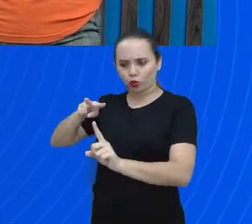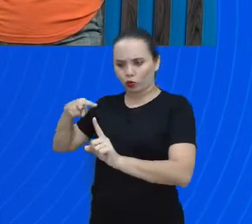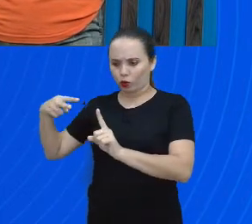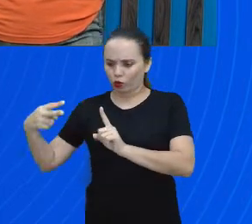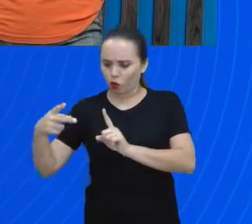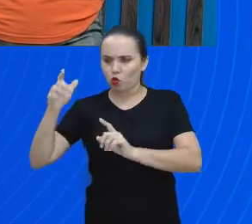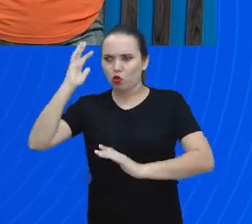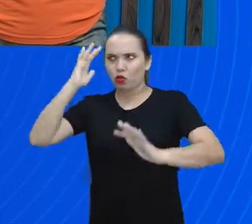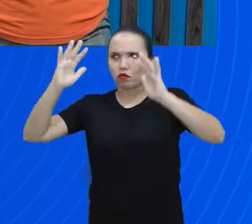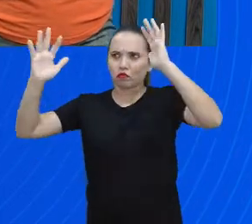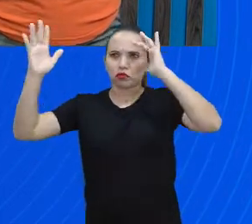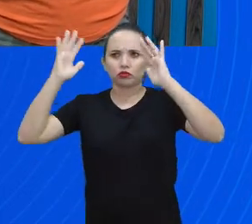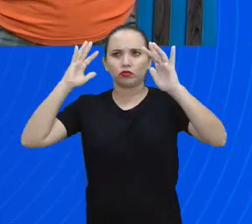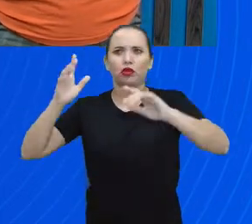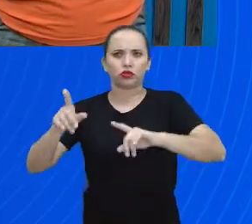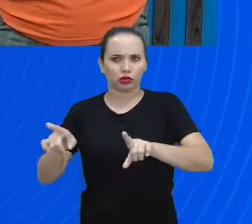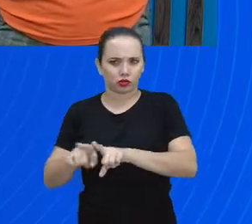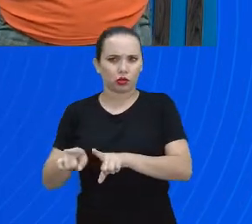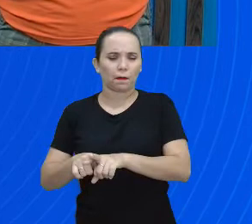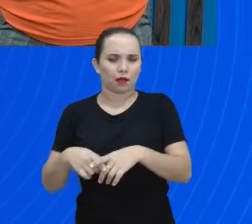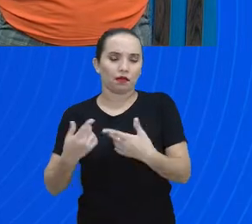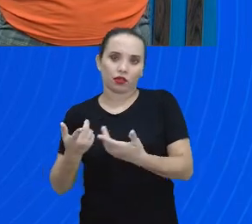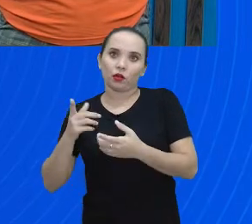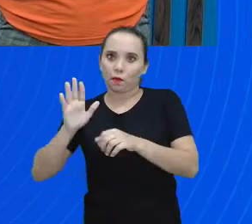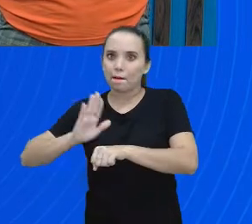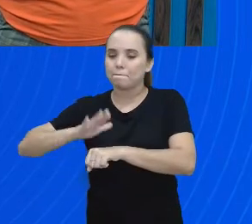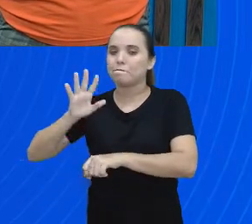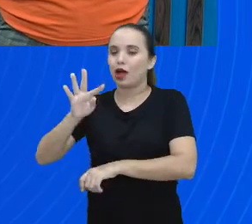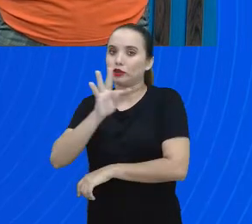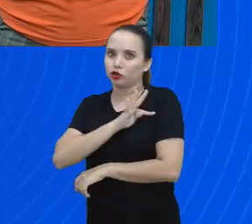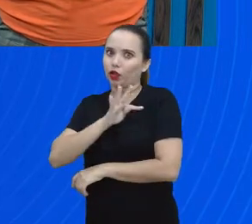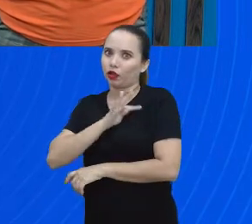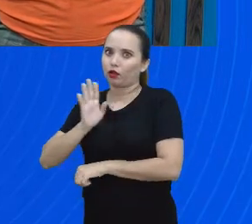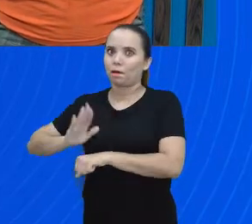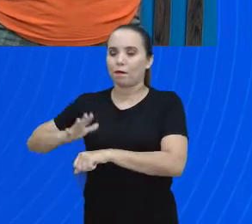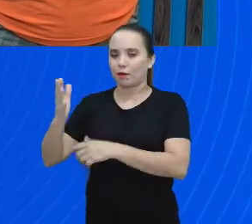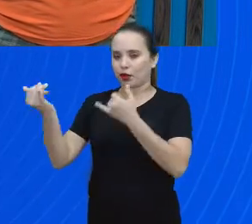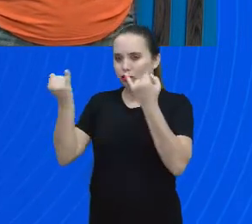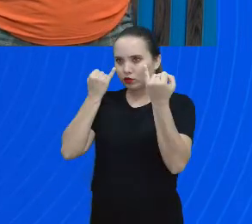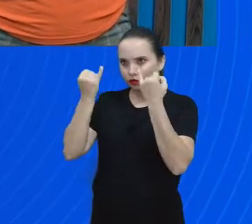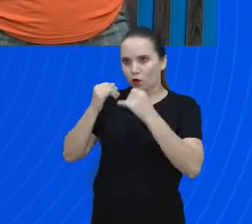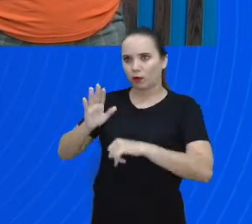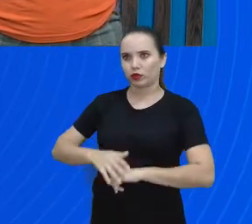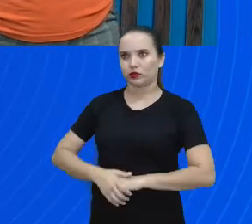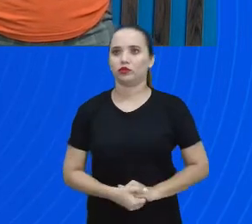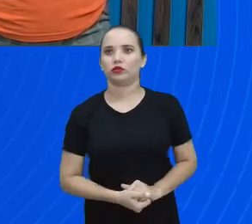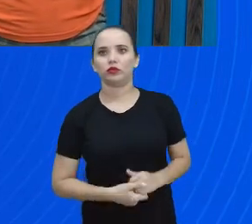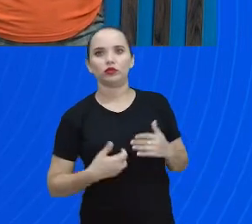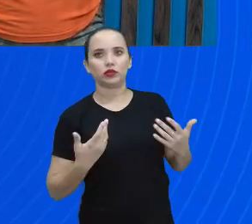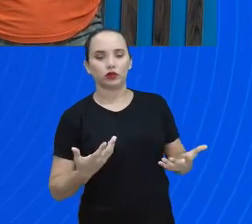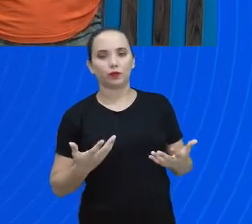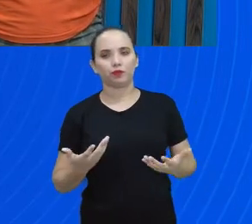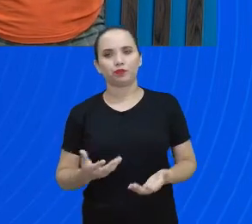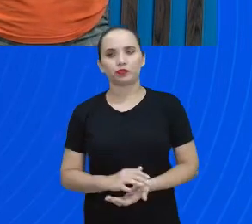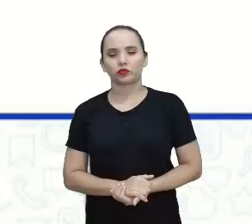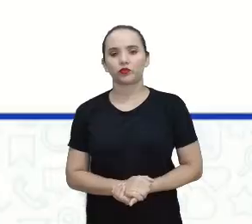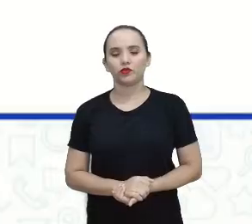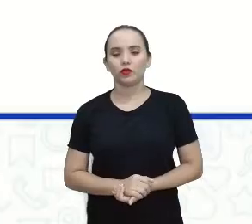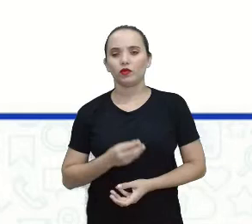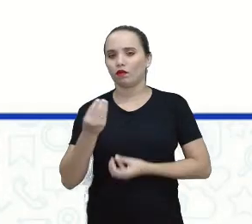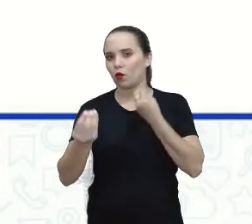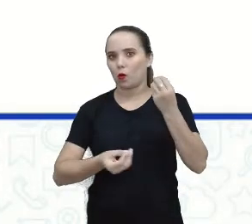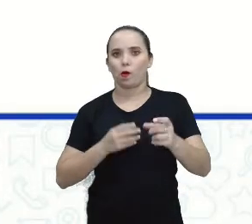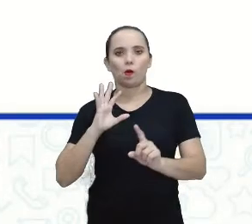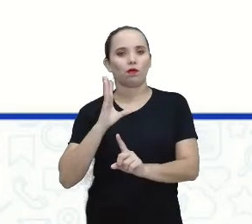do imaginário, né? Então é bem mais rico. Então vamos lá, como é que era essa arte